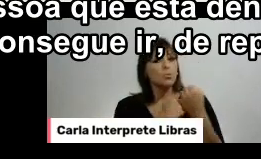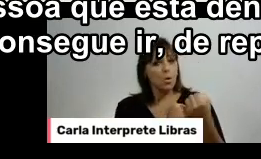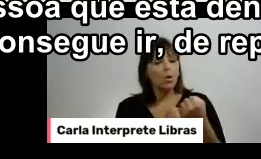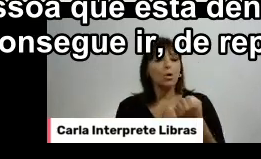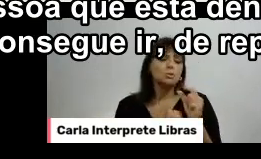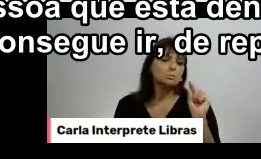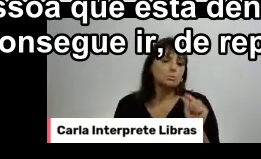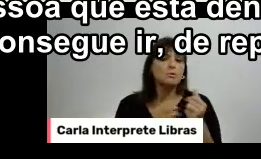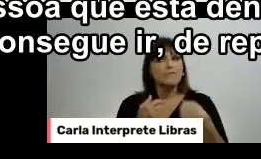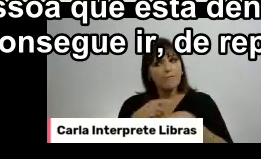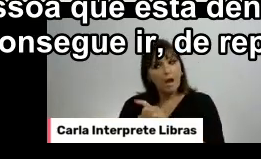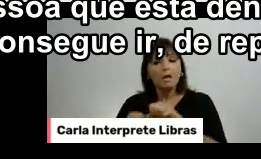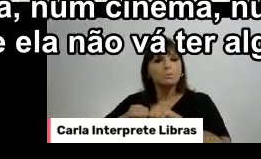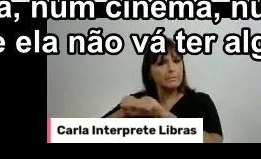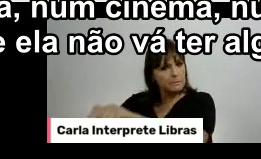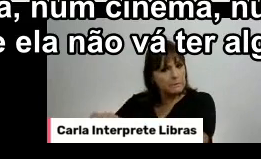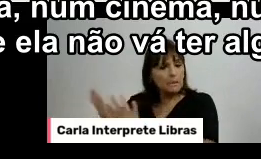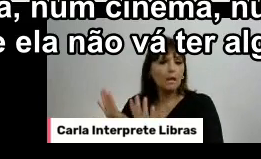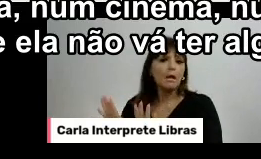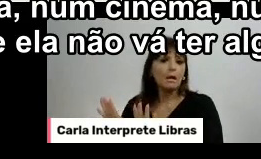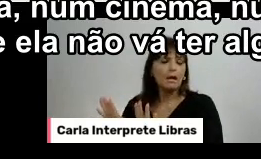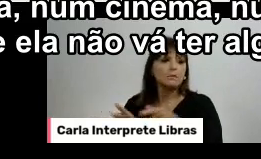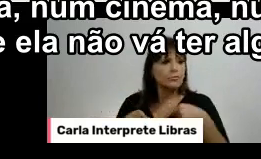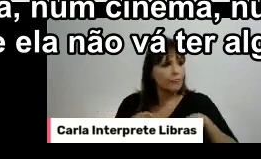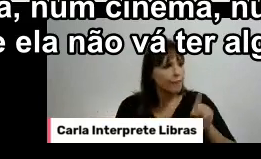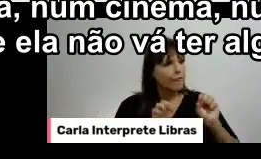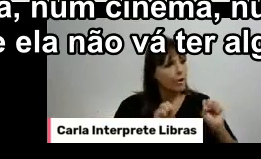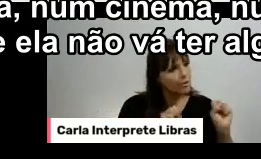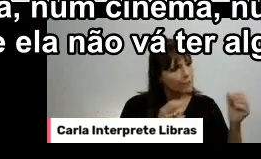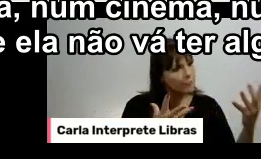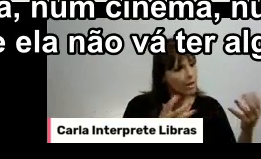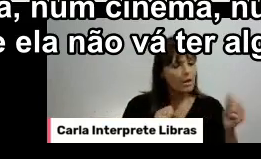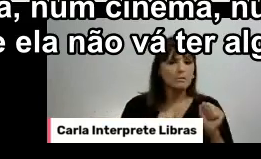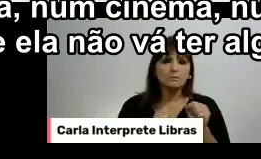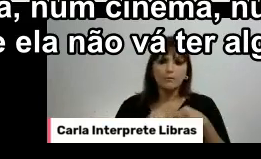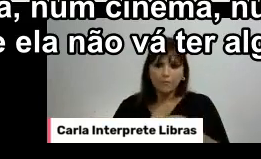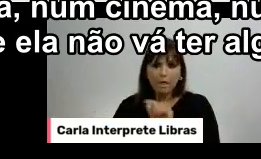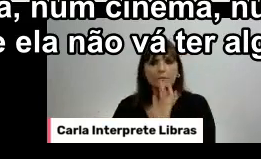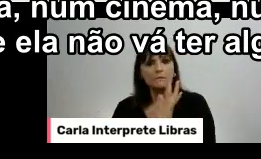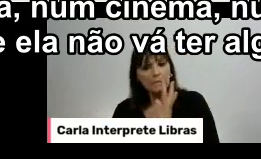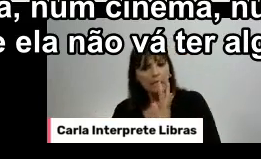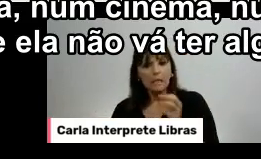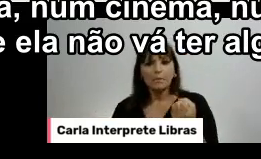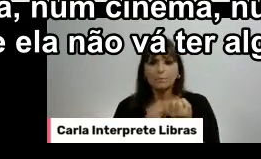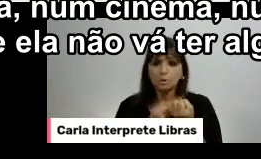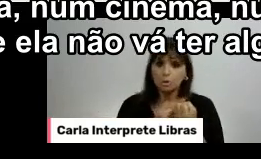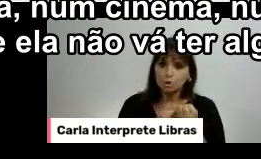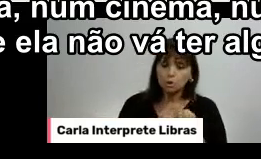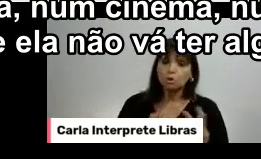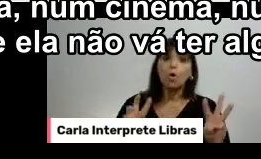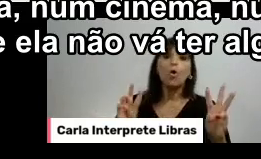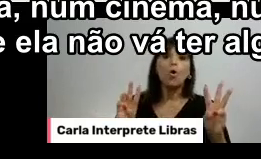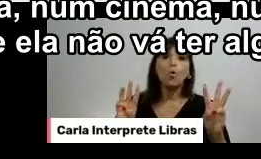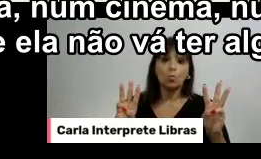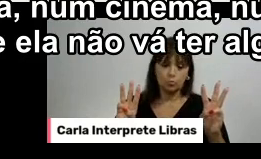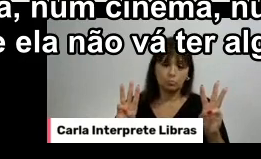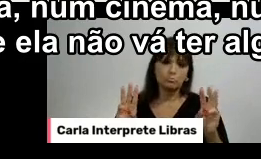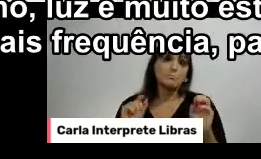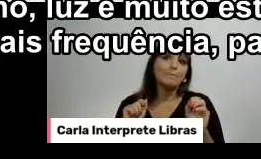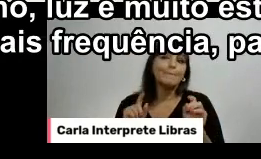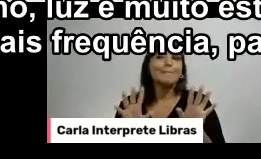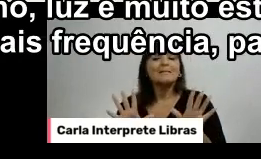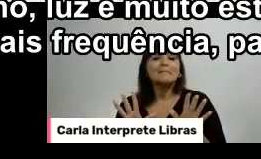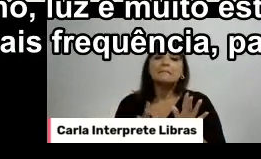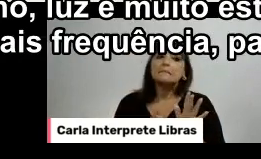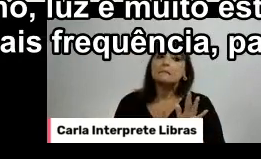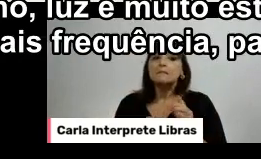no mercado, numa festa, num cinema, num show. Não quer dizer que ela não vá ter alguns desconfortos